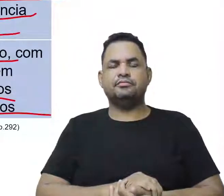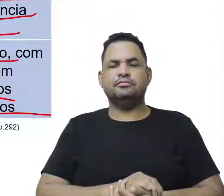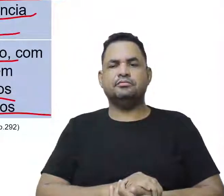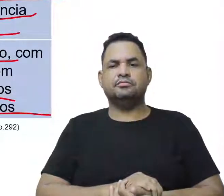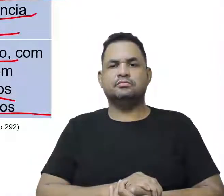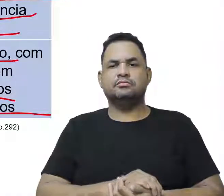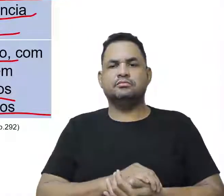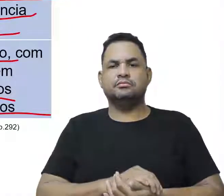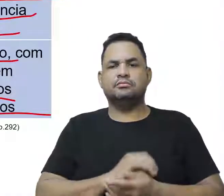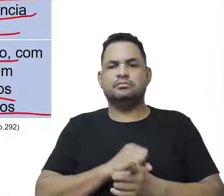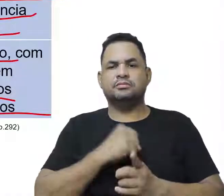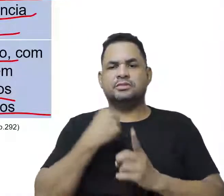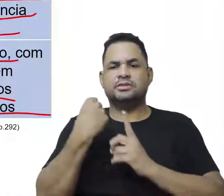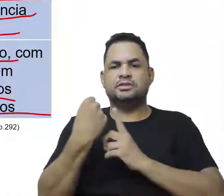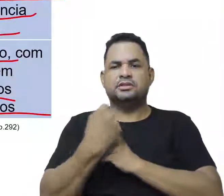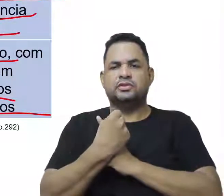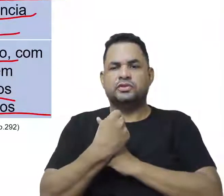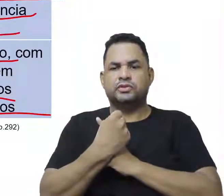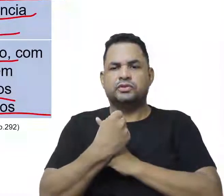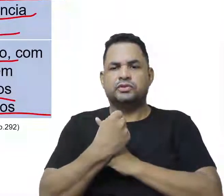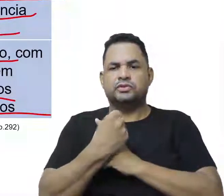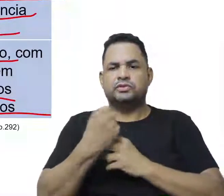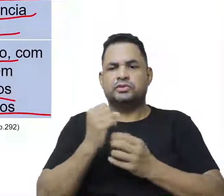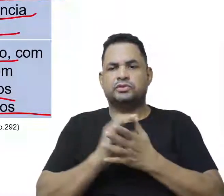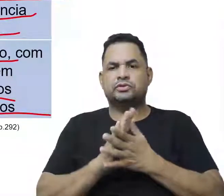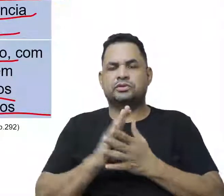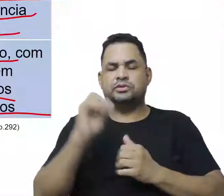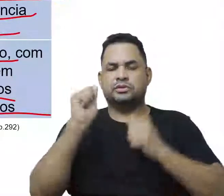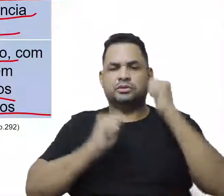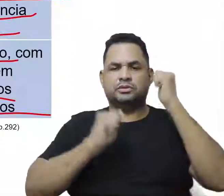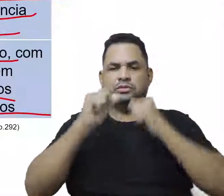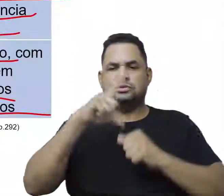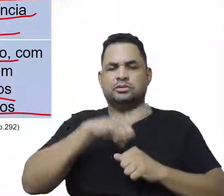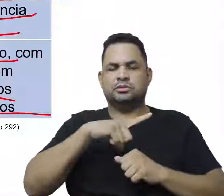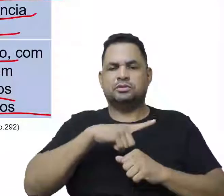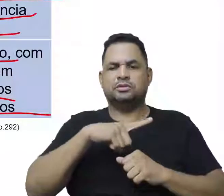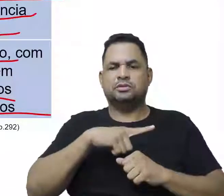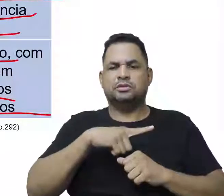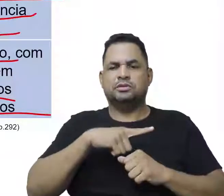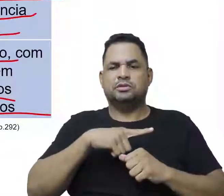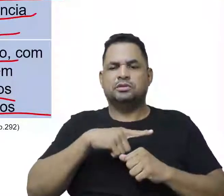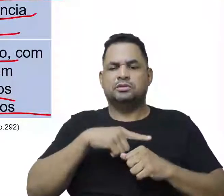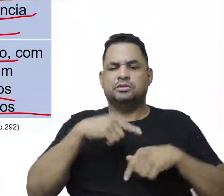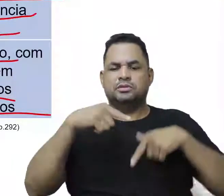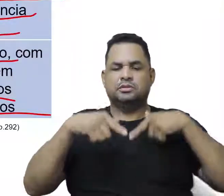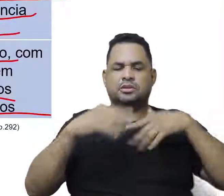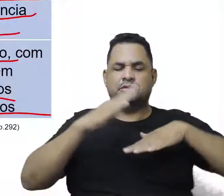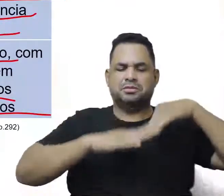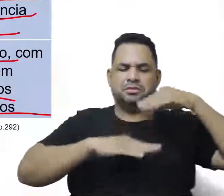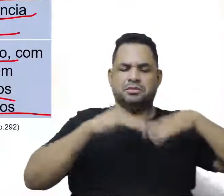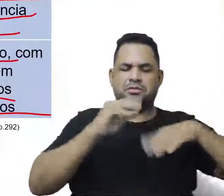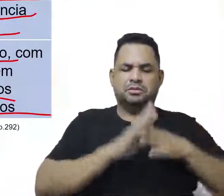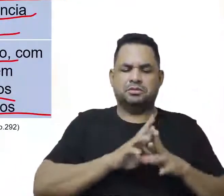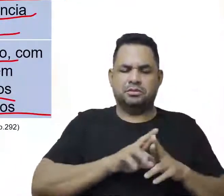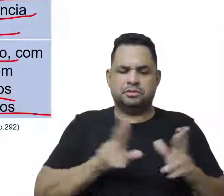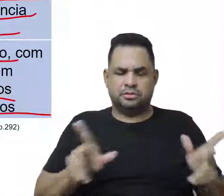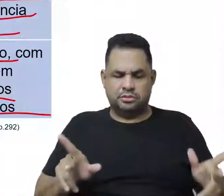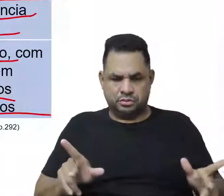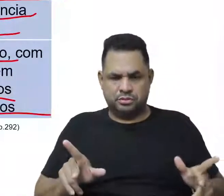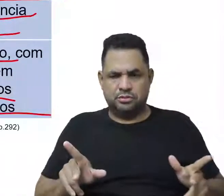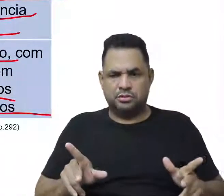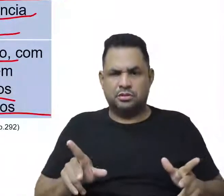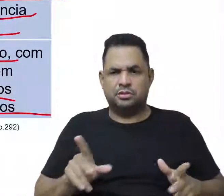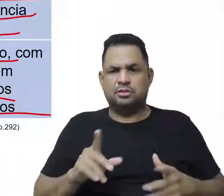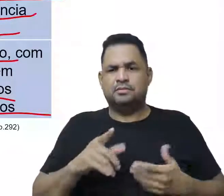né sociedades mais industrializadas e tem essa as profissões são diferentes as atividades